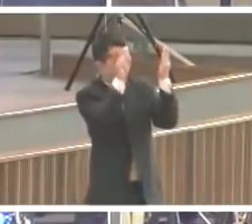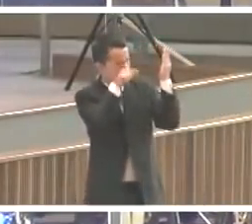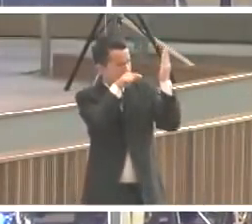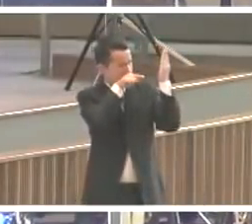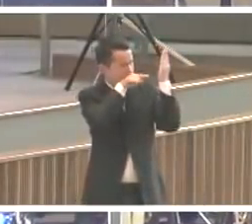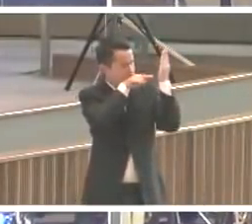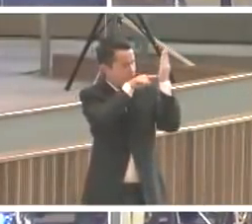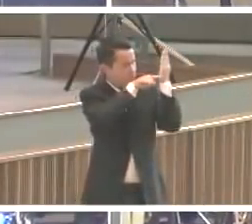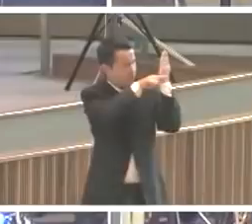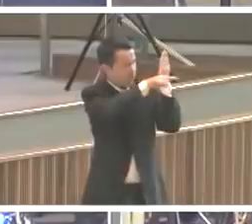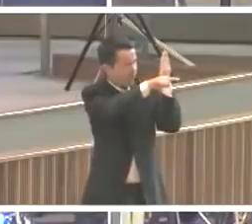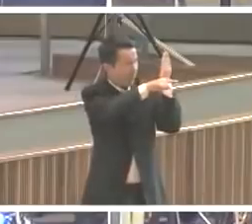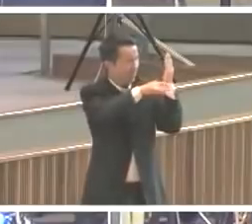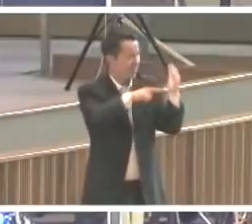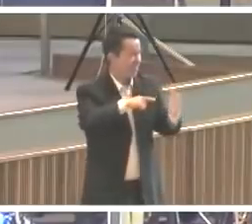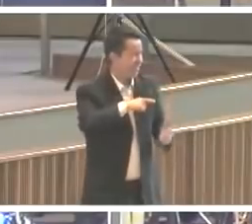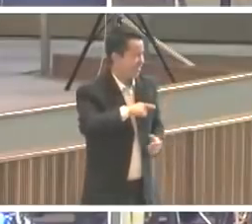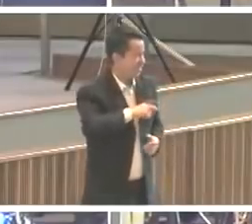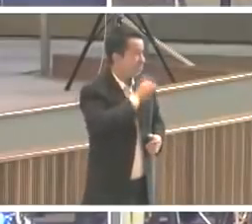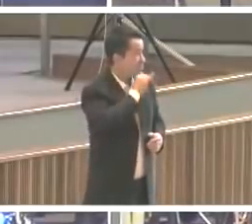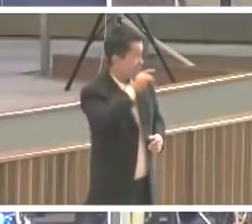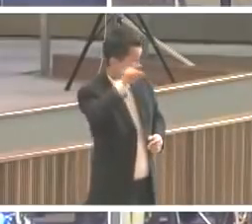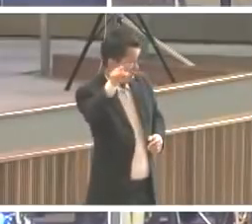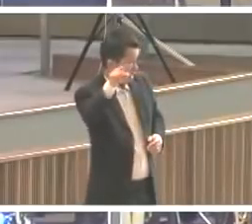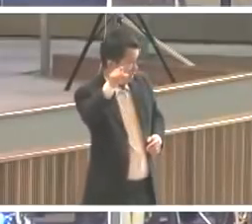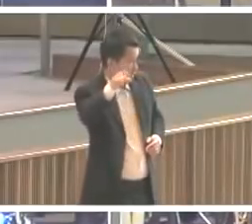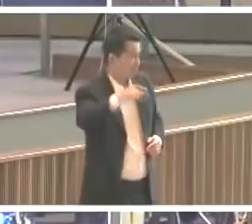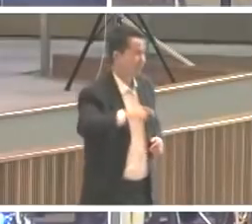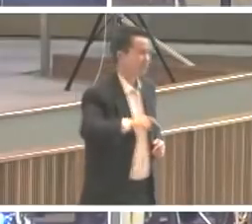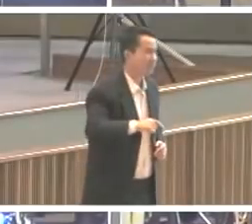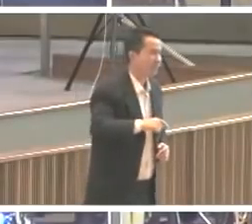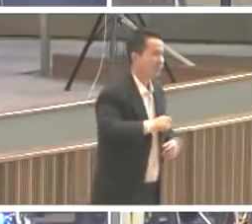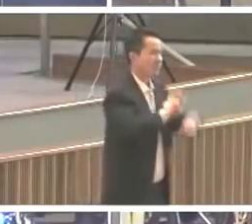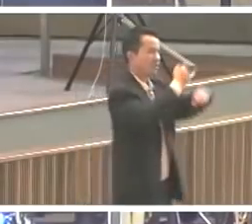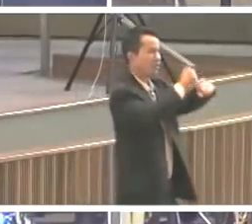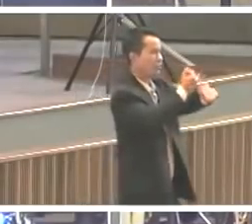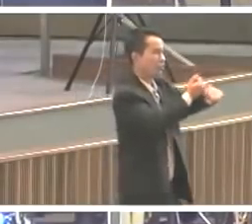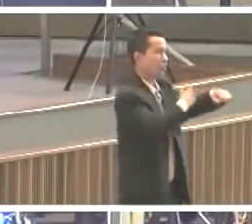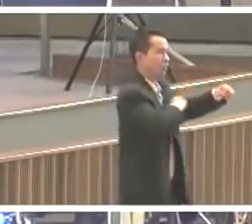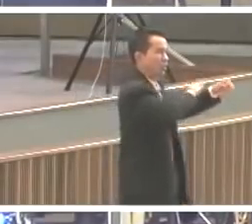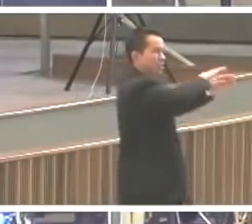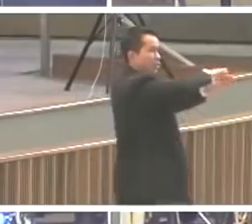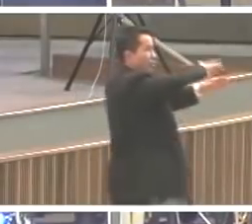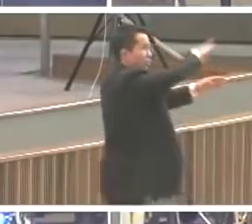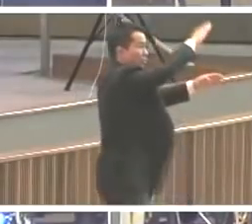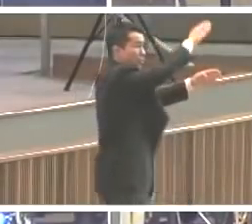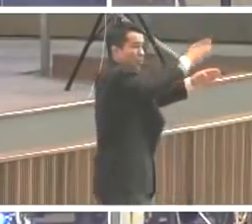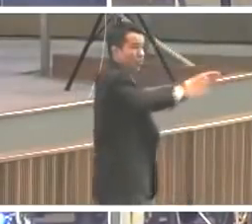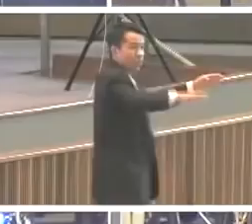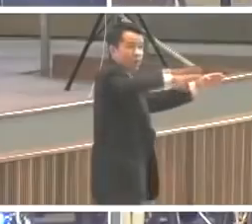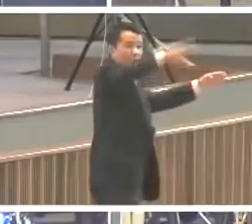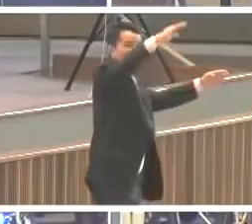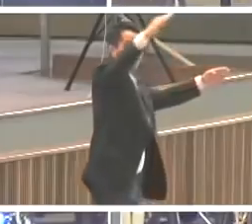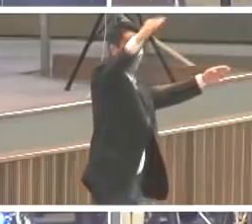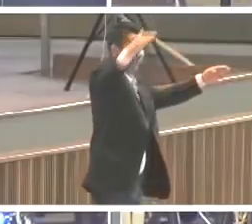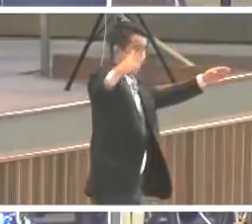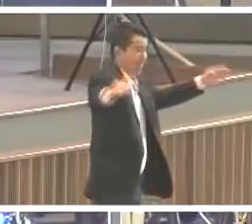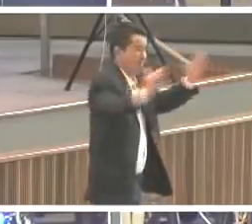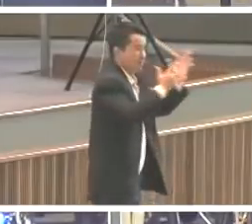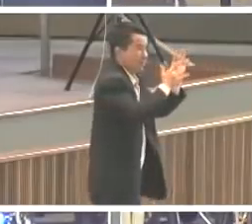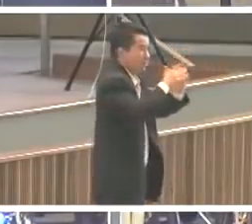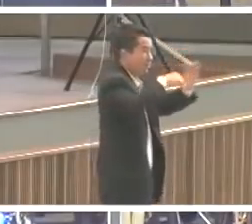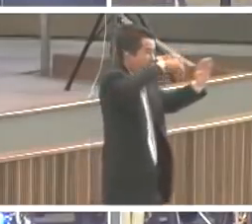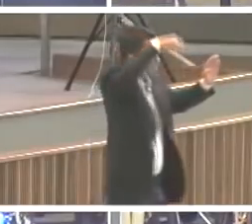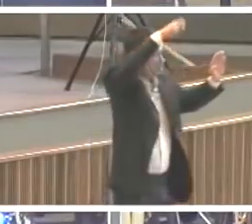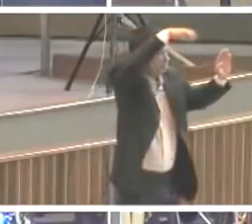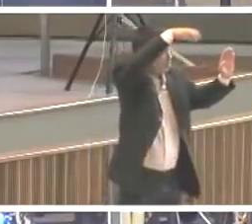gente vai saber que tem duas colinas, não é? E Jesus estava aqui em cima dessa colina, descendo o vale